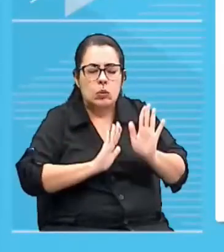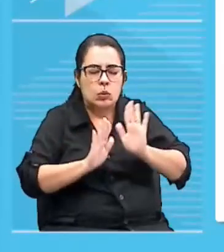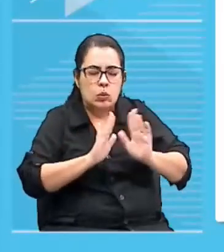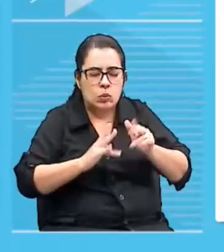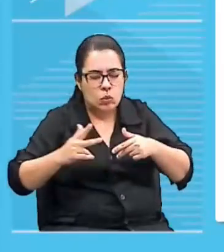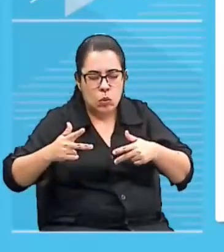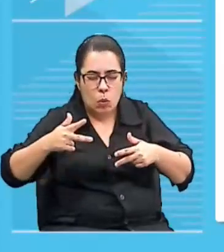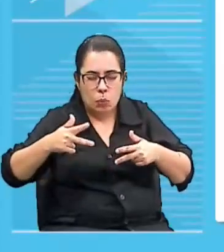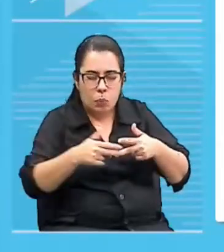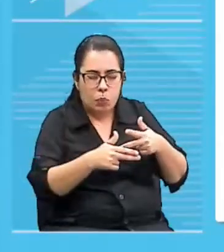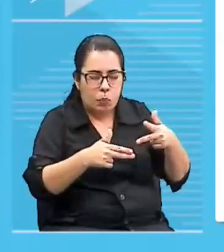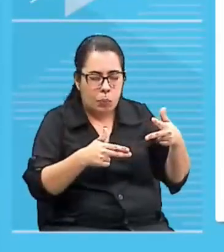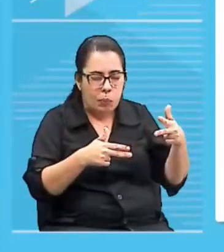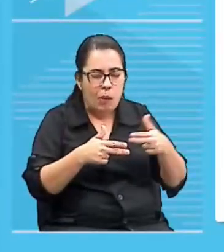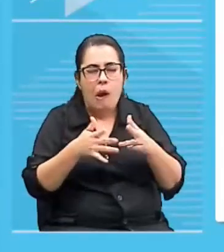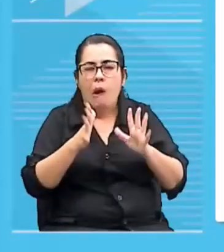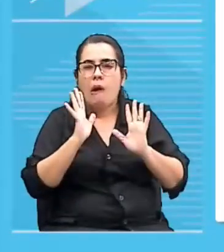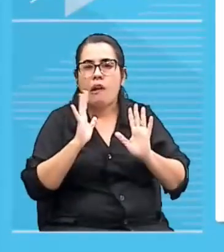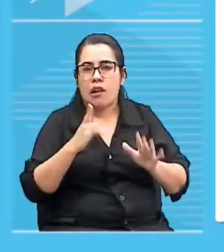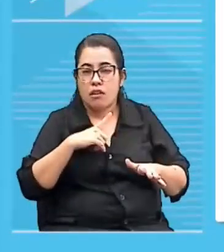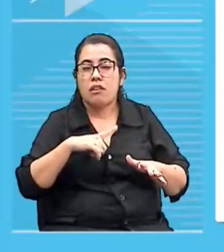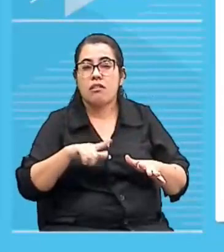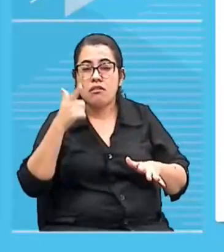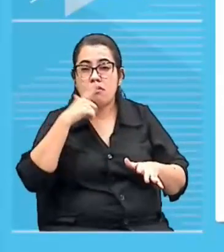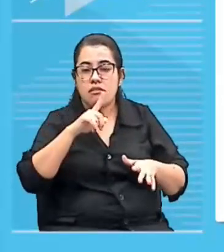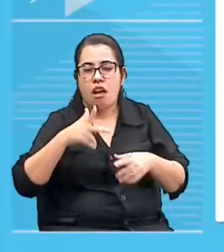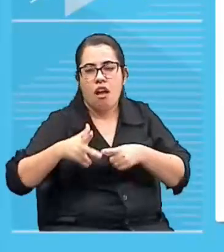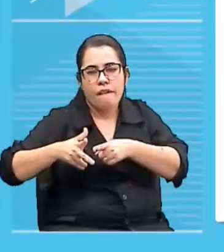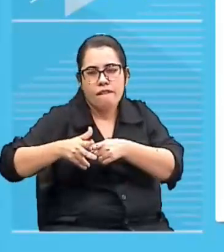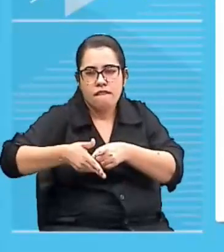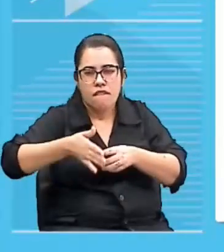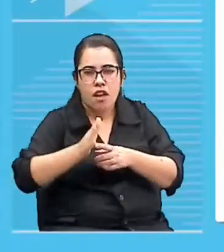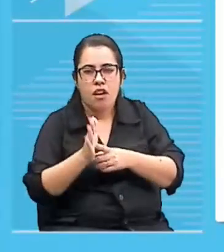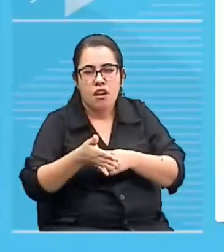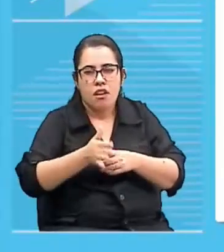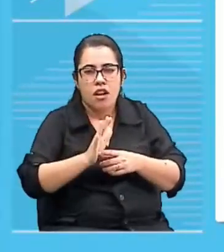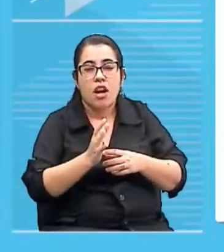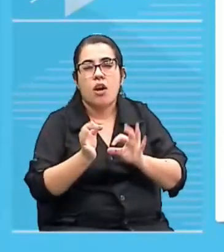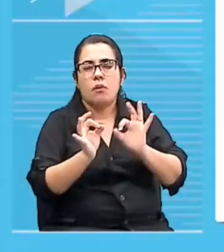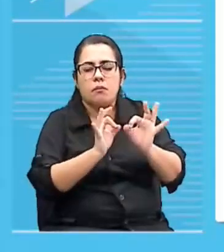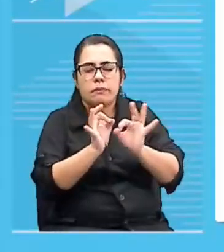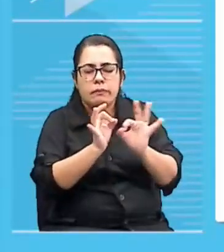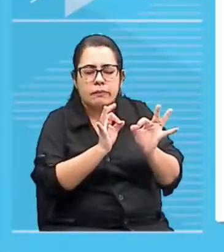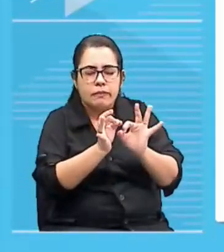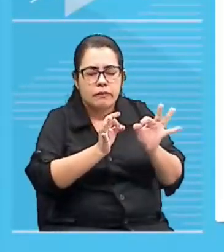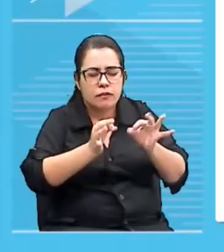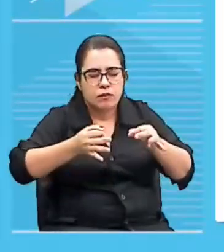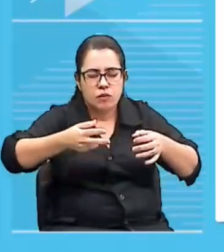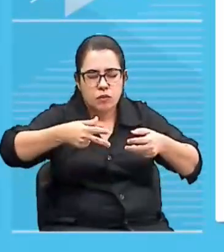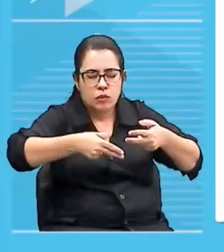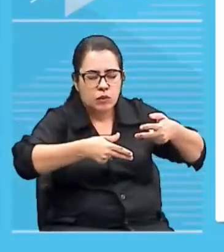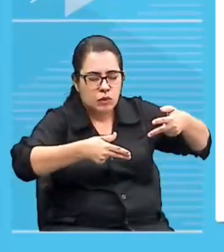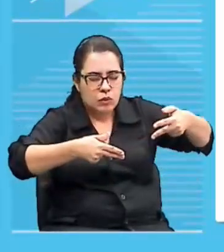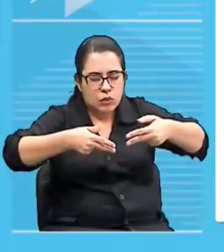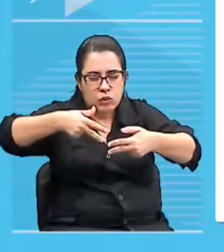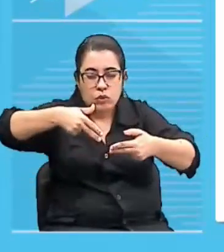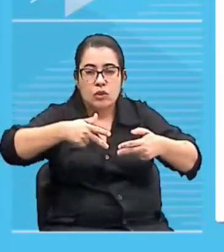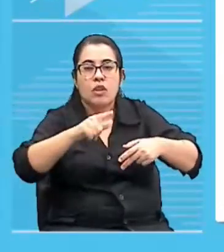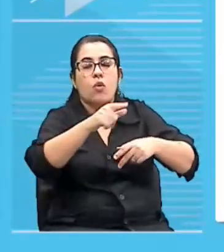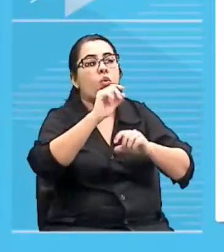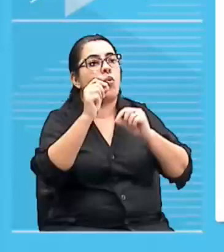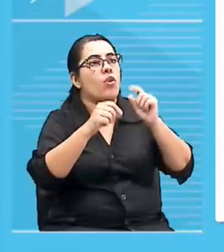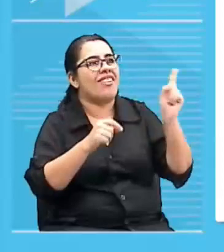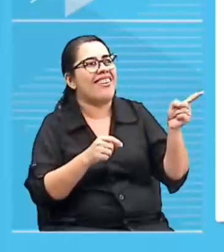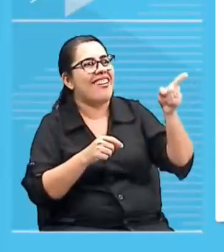né? Ferramentas que ele consegue manusear, e de acordo com o que ele manuseia, o robô ele acaba, né,